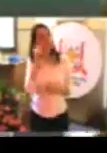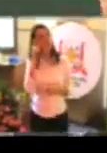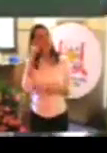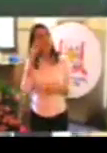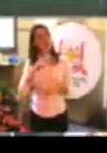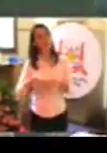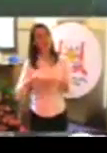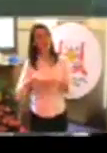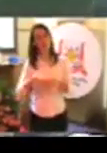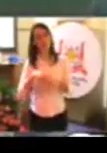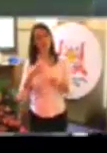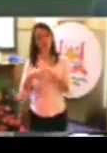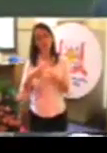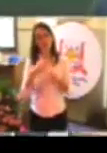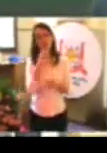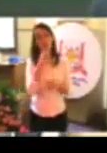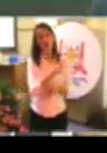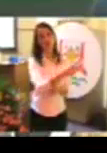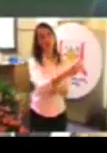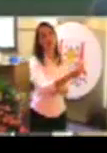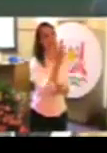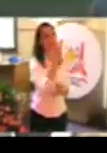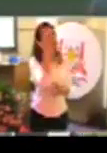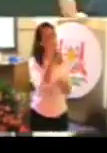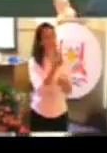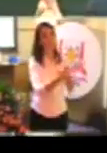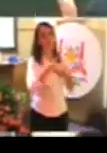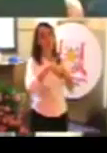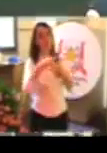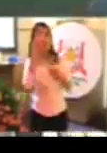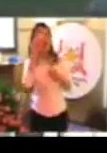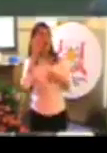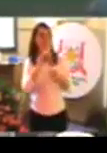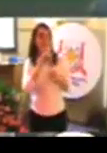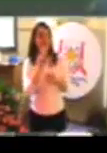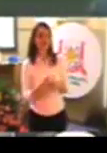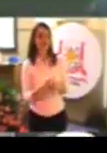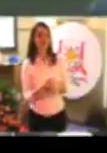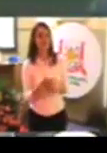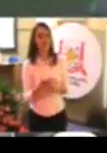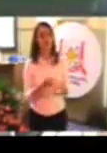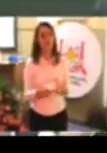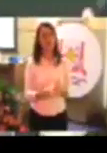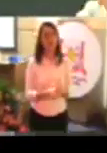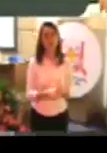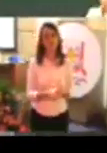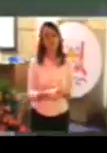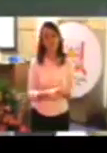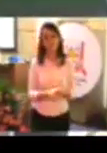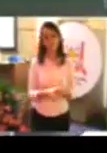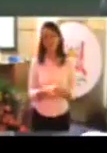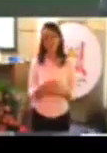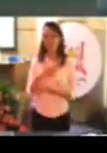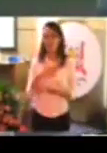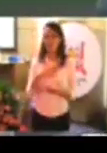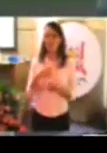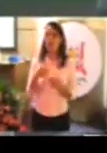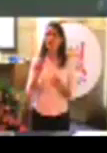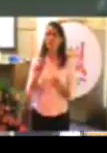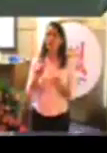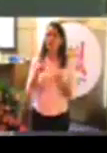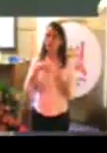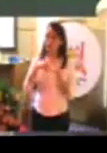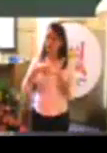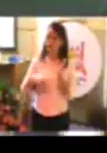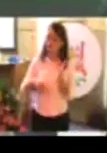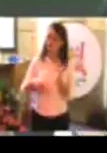vivas daqueles homens, porque a incerteza era total. E aí foi que ele falou no